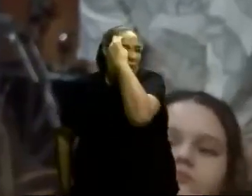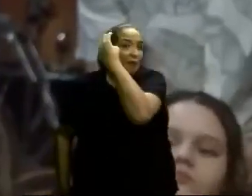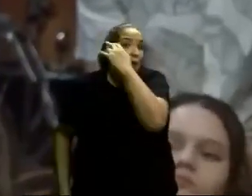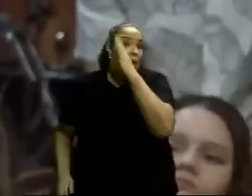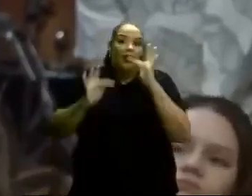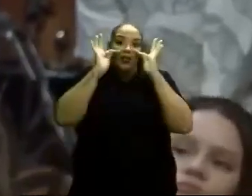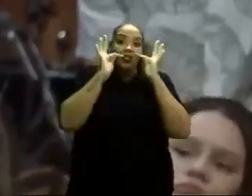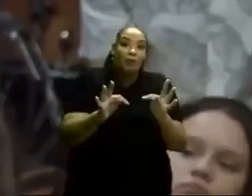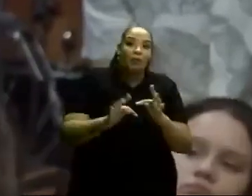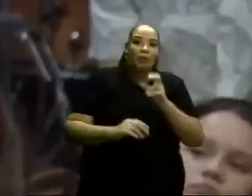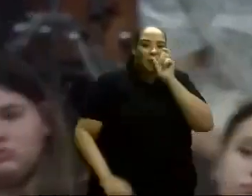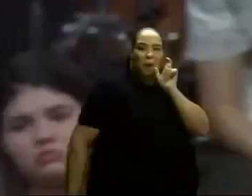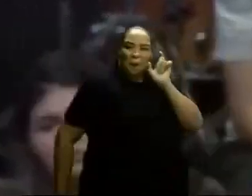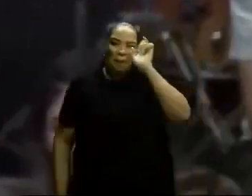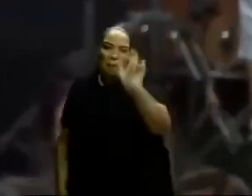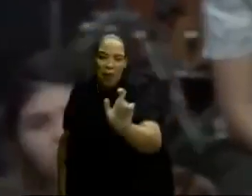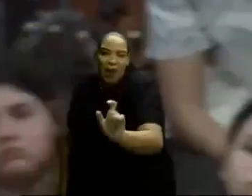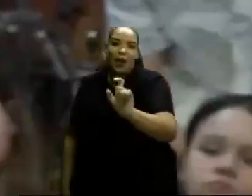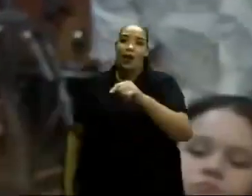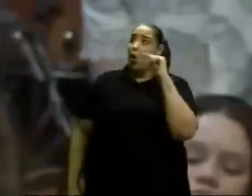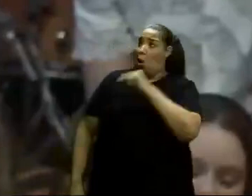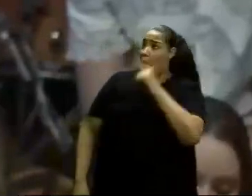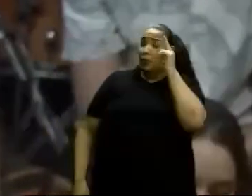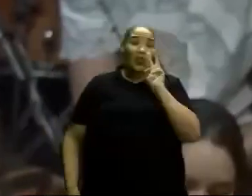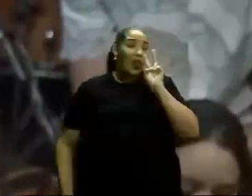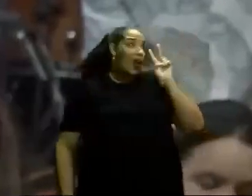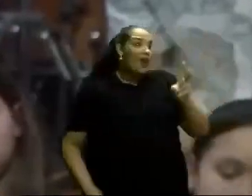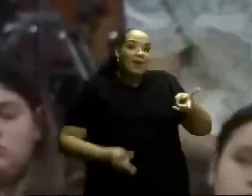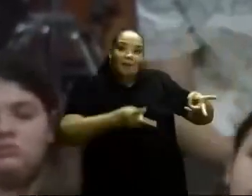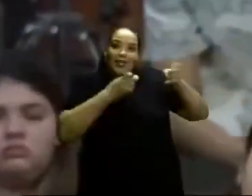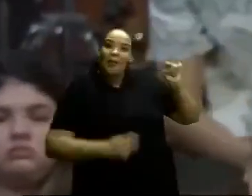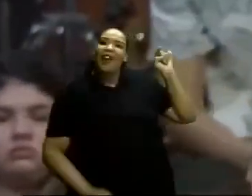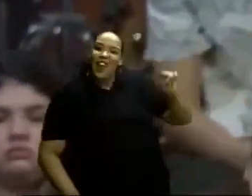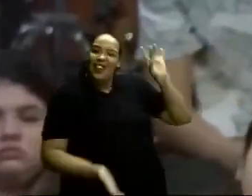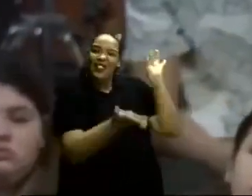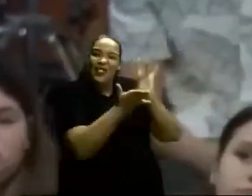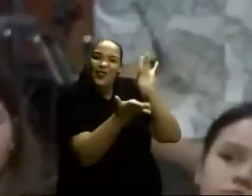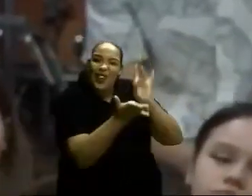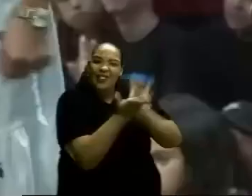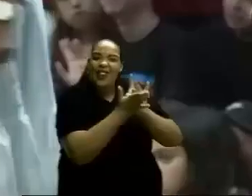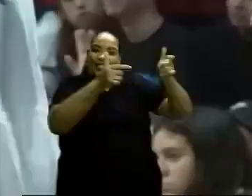forte, ele grita acima da aparência. O homem conseguiu olhar para ele e ver que ele era rei.